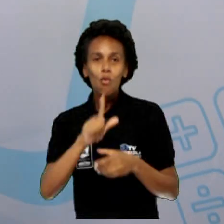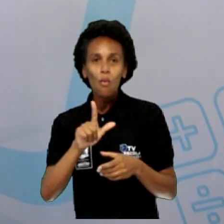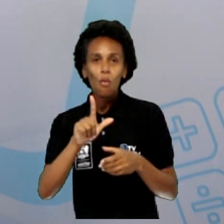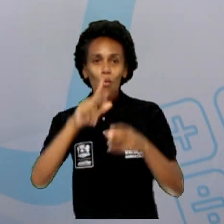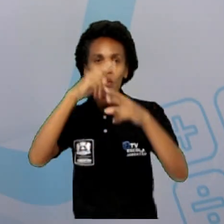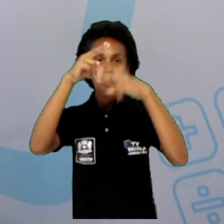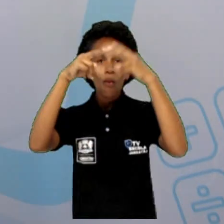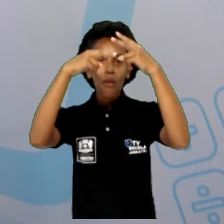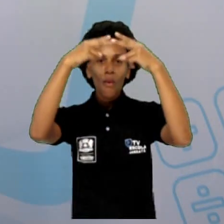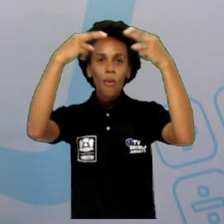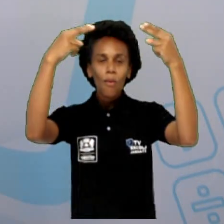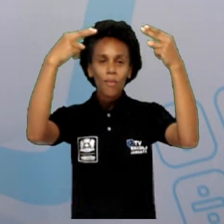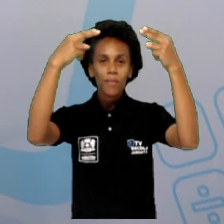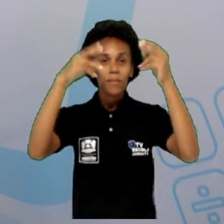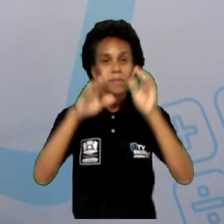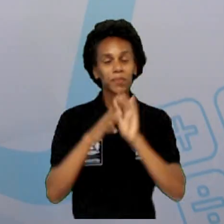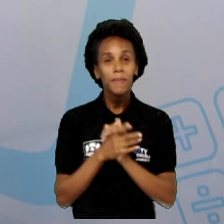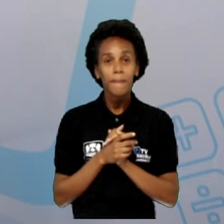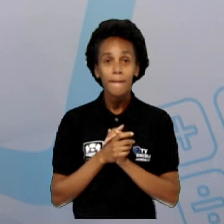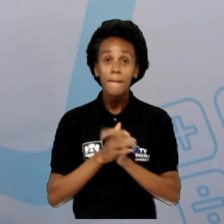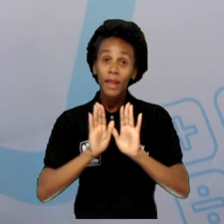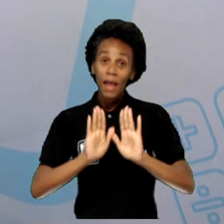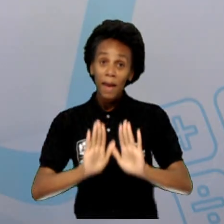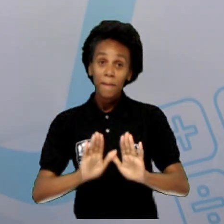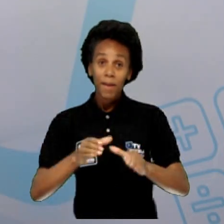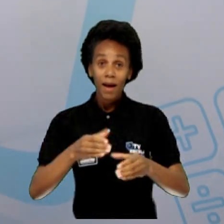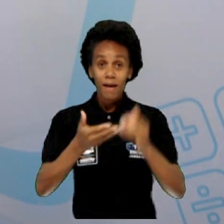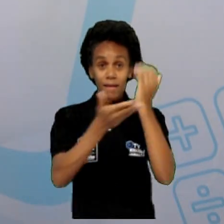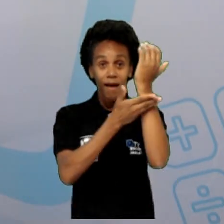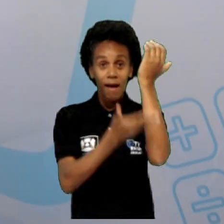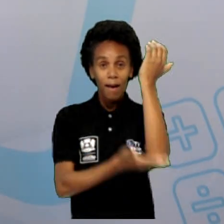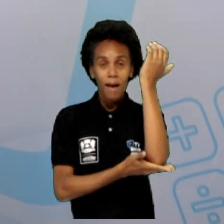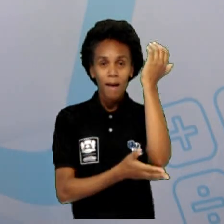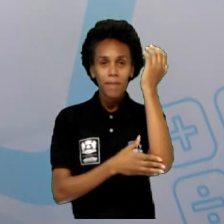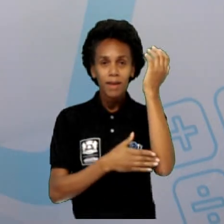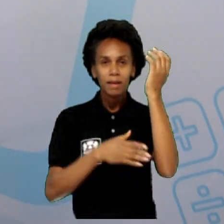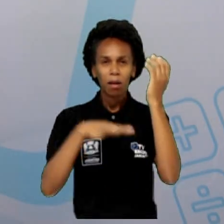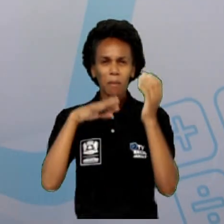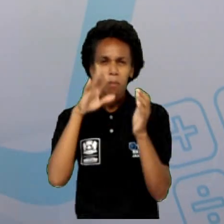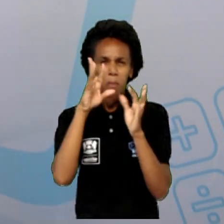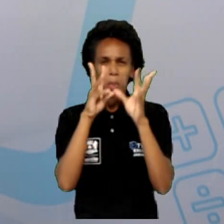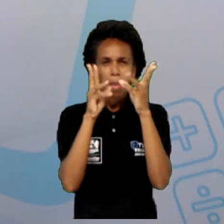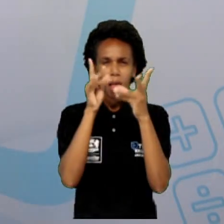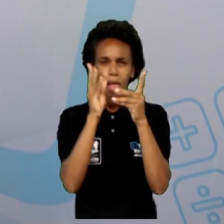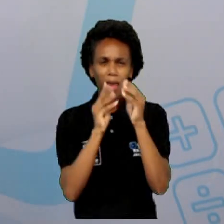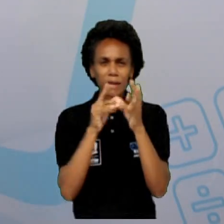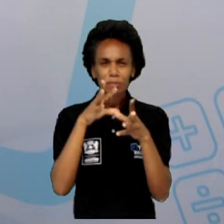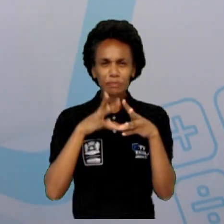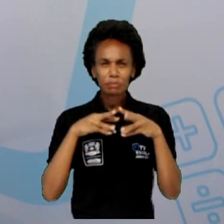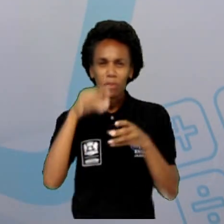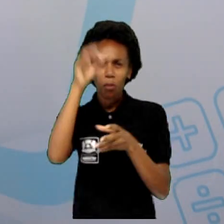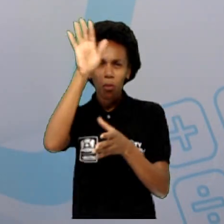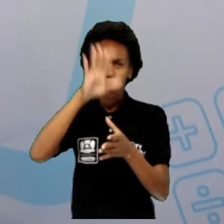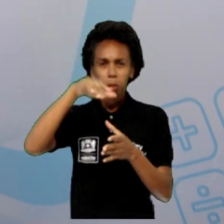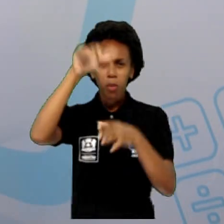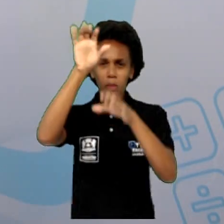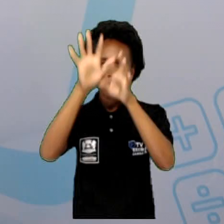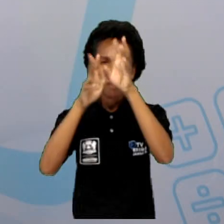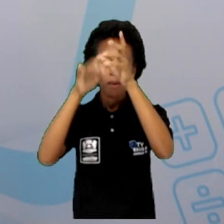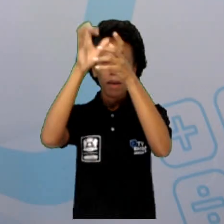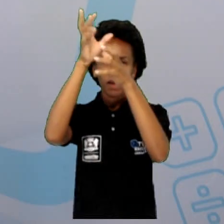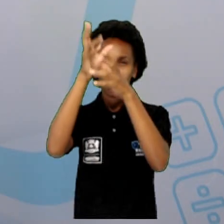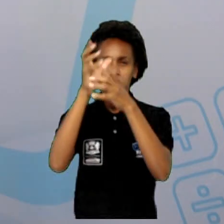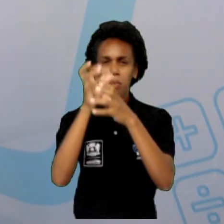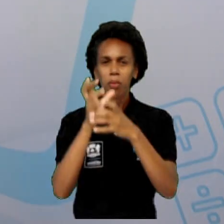ele tá todo melecado, tá? E as pessoas escorregam e tentam subir, escorregam. É bem engraçado ver, tá